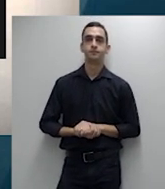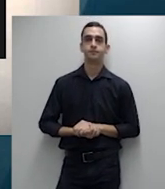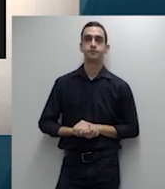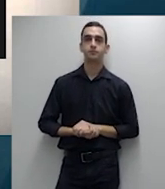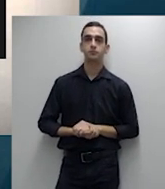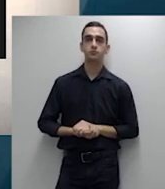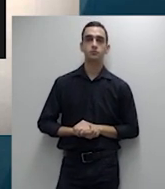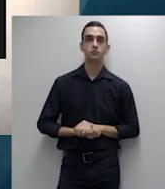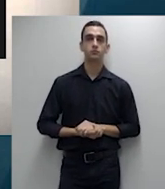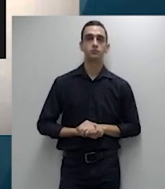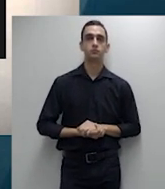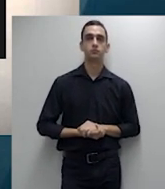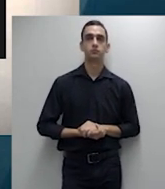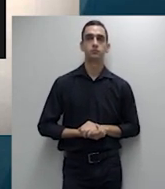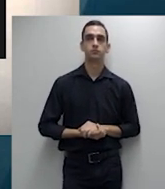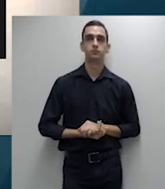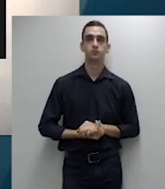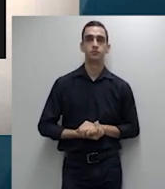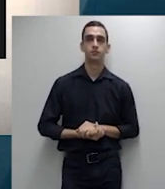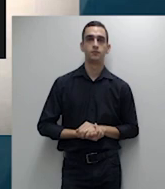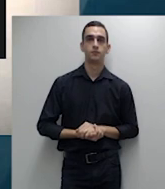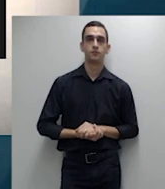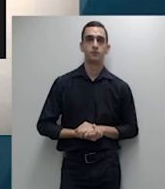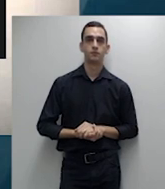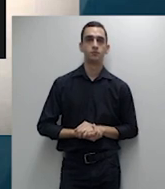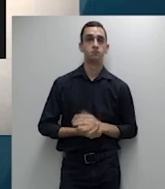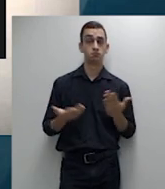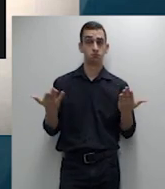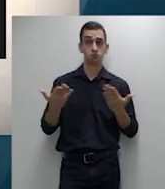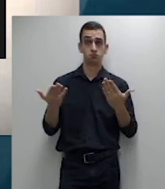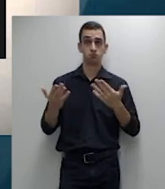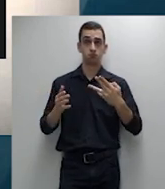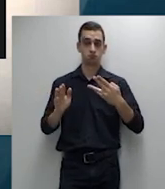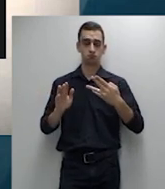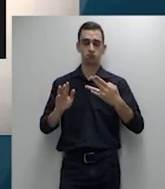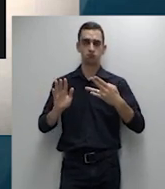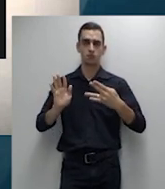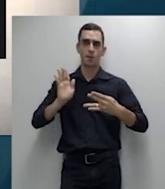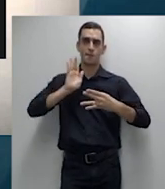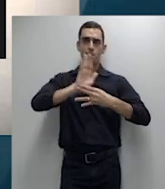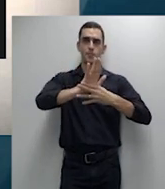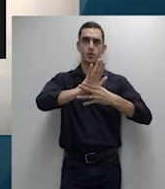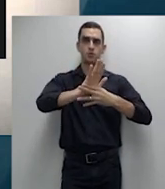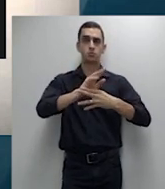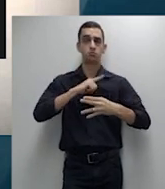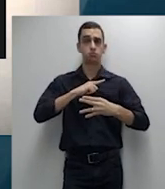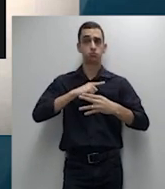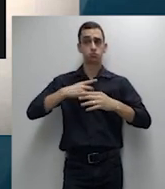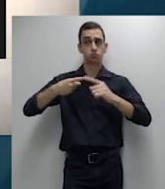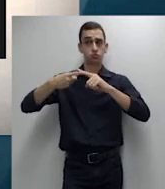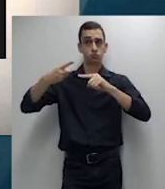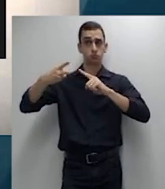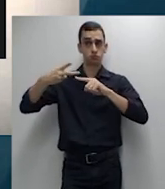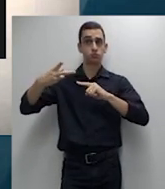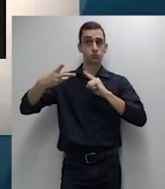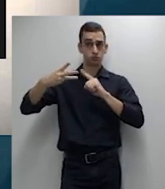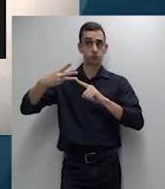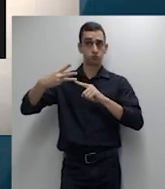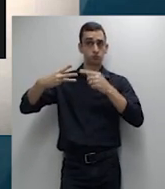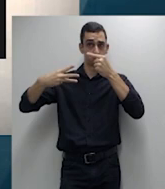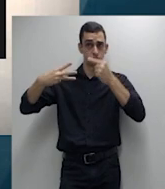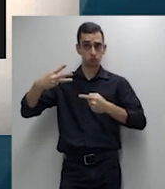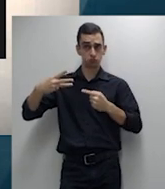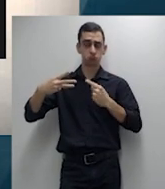e os amigos da corte que estão três é eu tô pensando fazer uma analogia